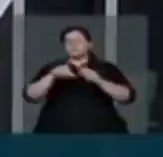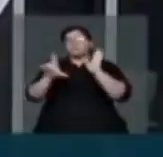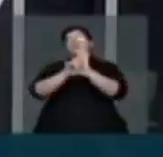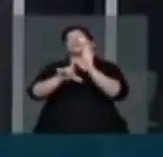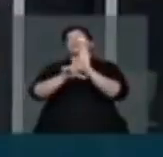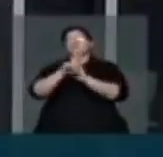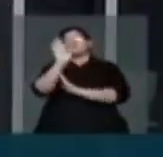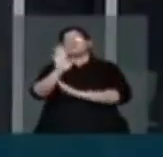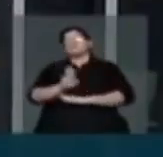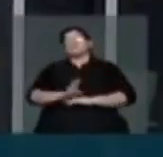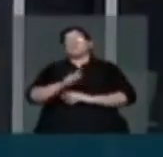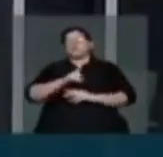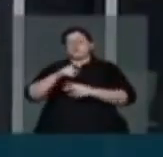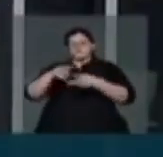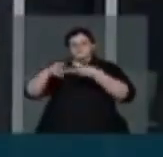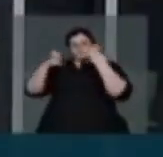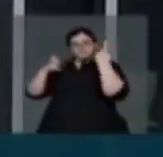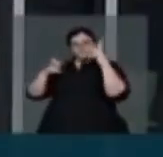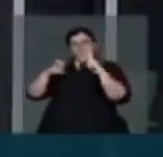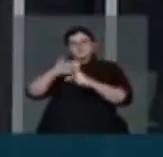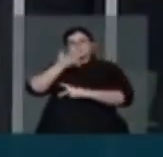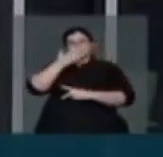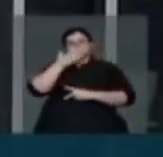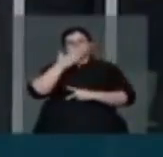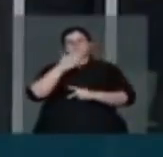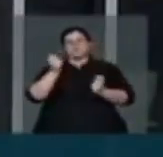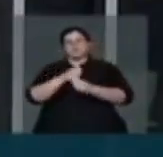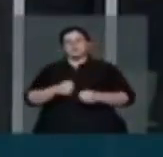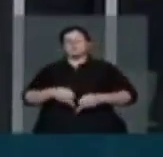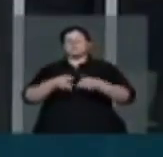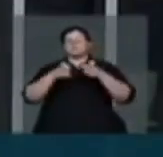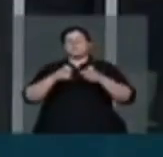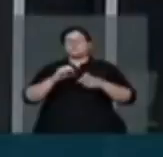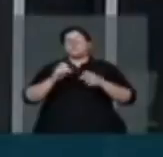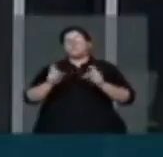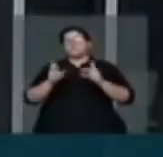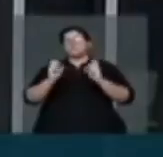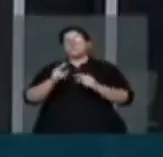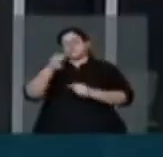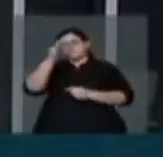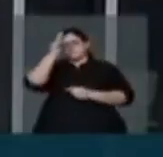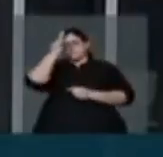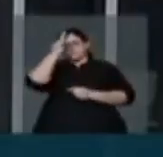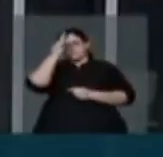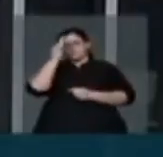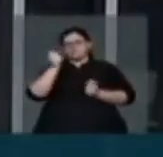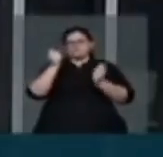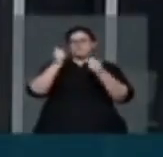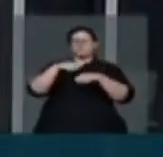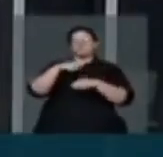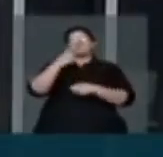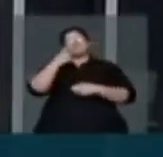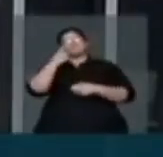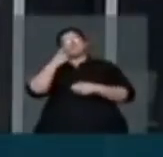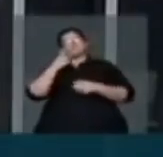brasileira, que a seu ver permite uma exploração comercial da fé, possibilitando supostos privilégios. Ainda diz: